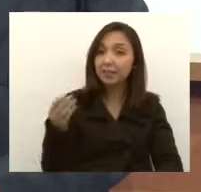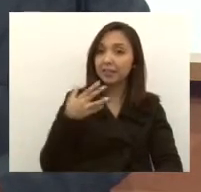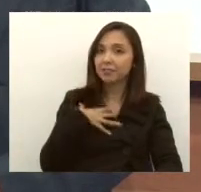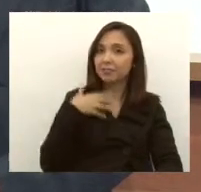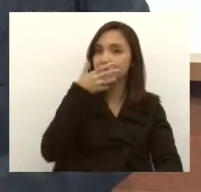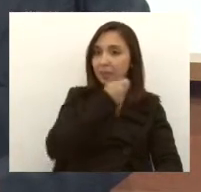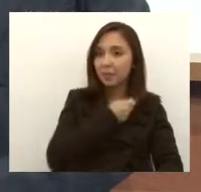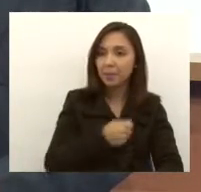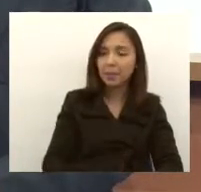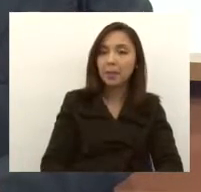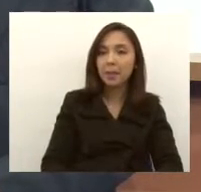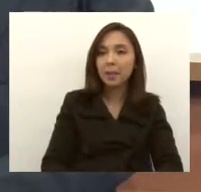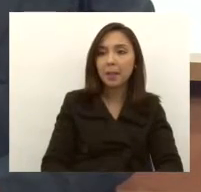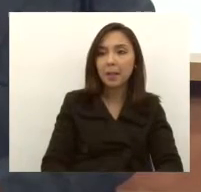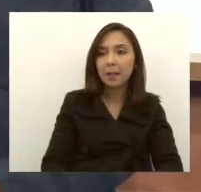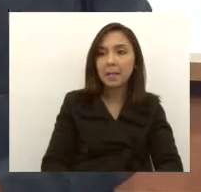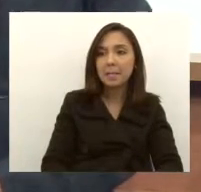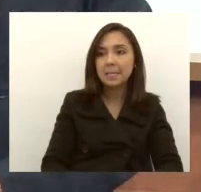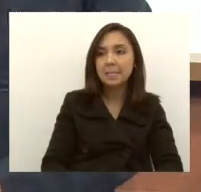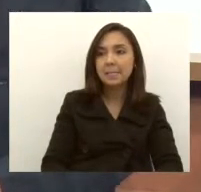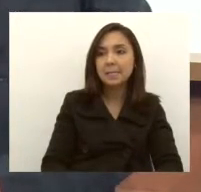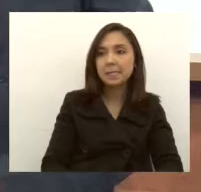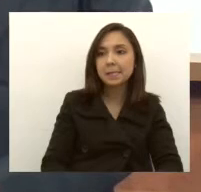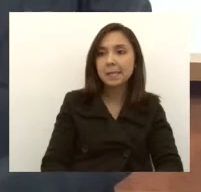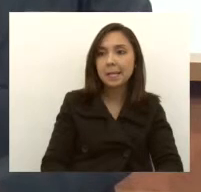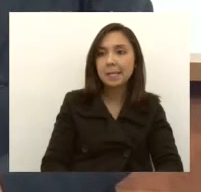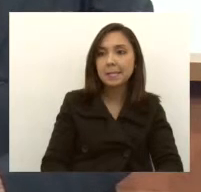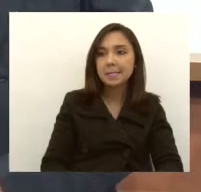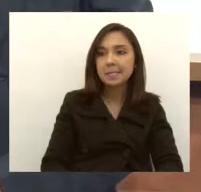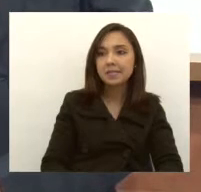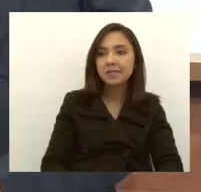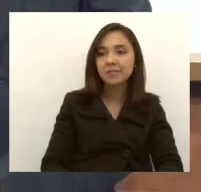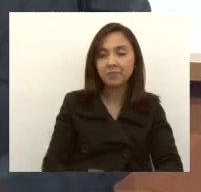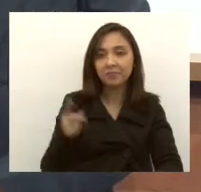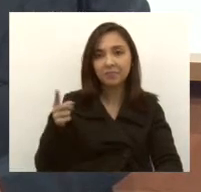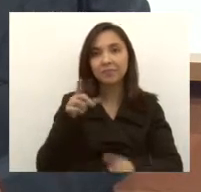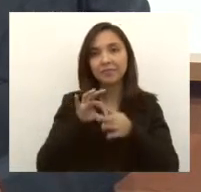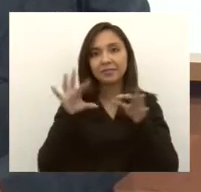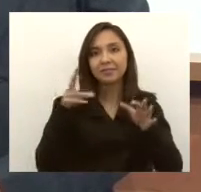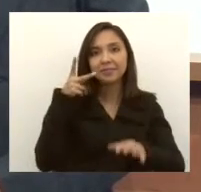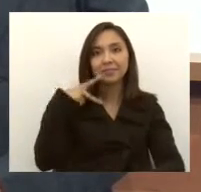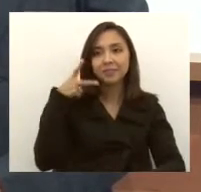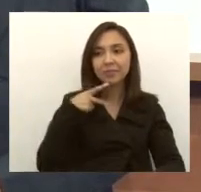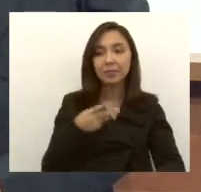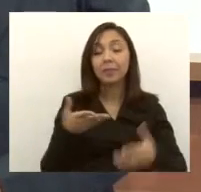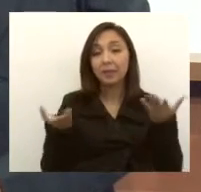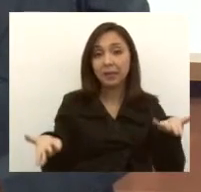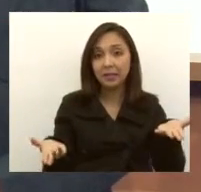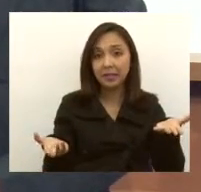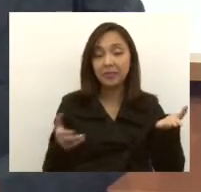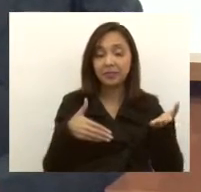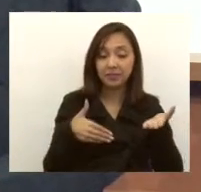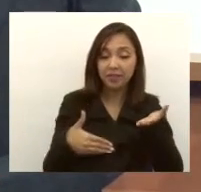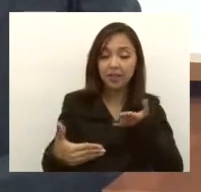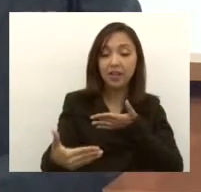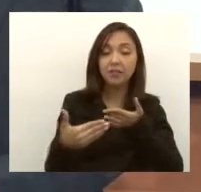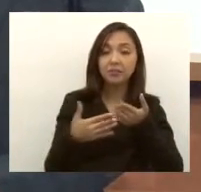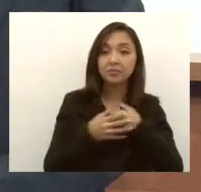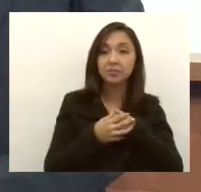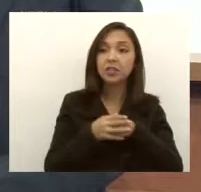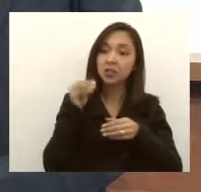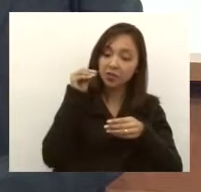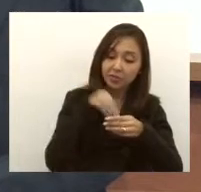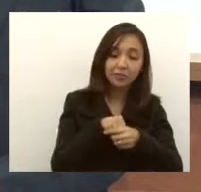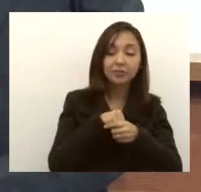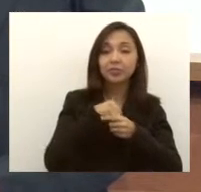não, Geraldo... Vereador, agora está pela liderança do partido. Pela liderança da oposição. Okay. E naquele momento, Ceará, e naquela coligação, eu fui o mais votado